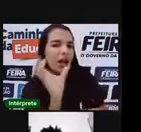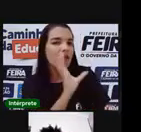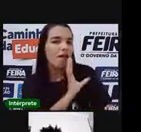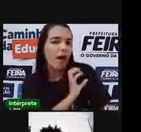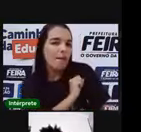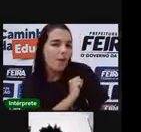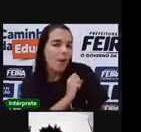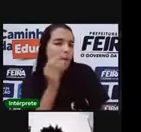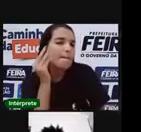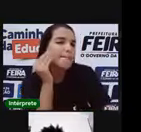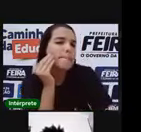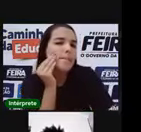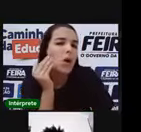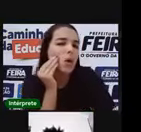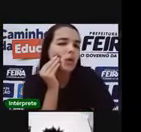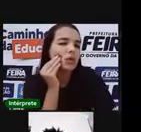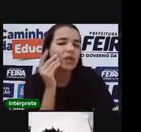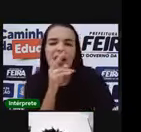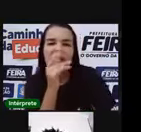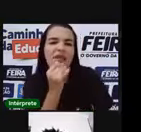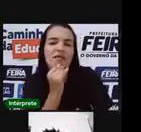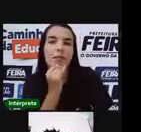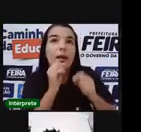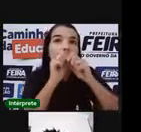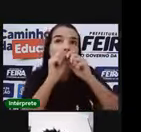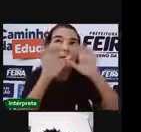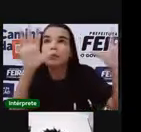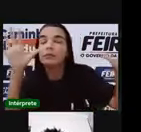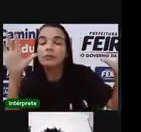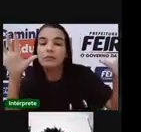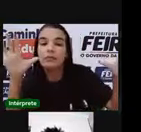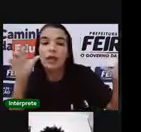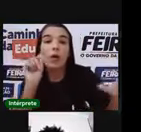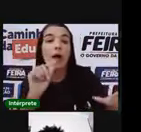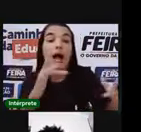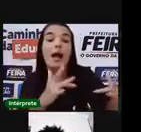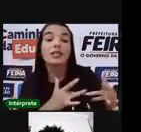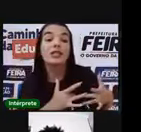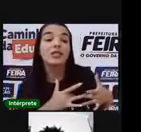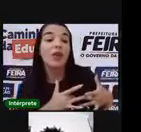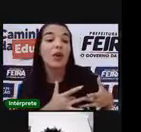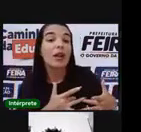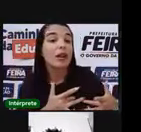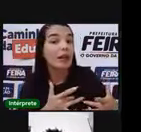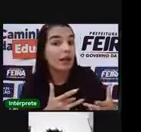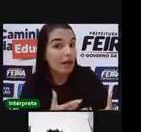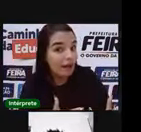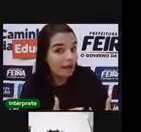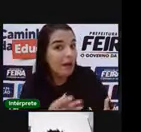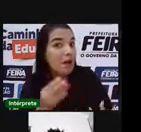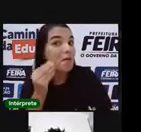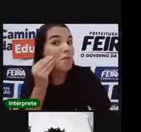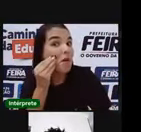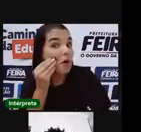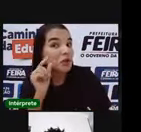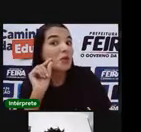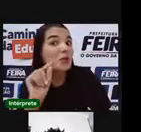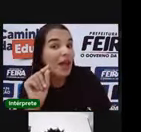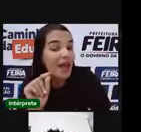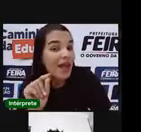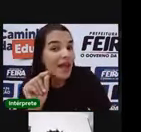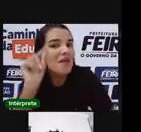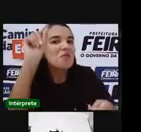uma certa abstração, a palavra solidariedade expressa uma